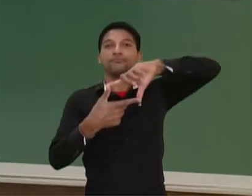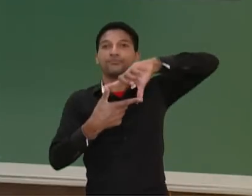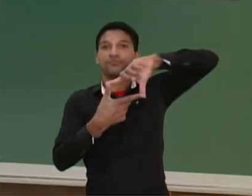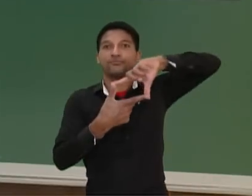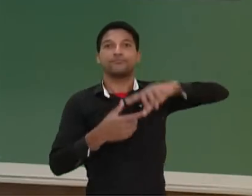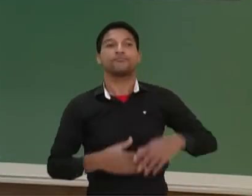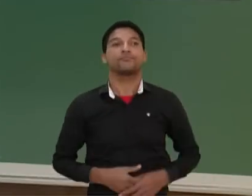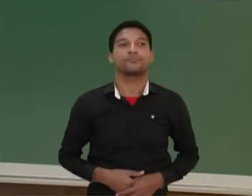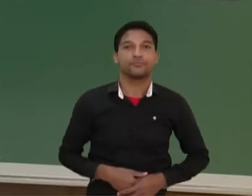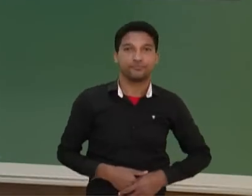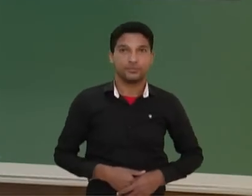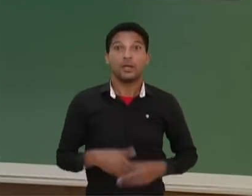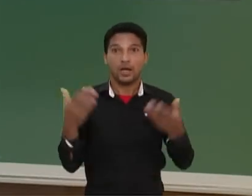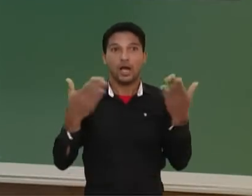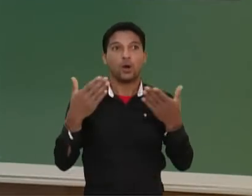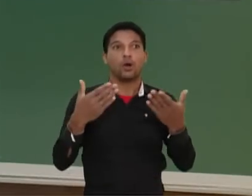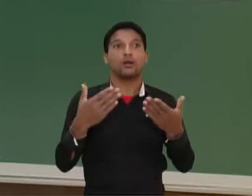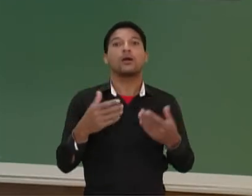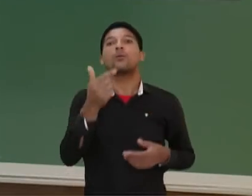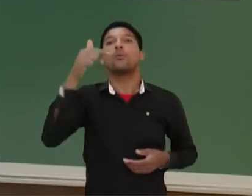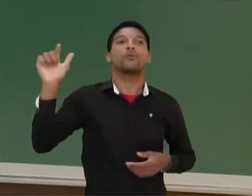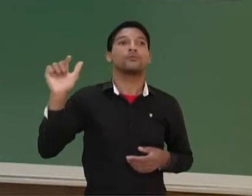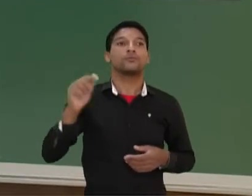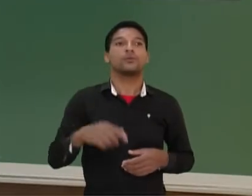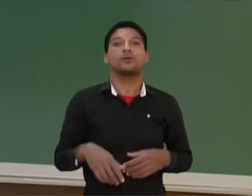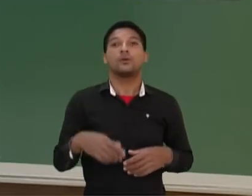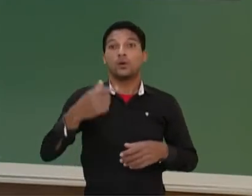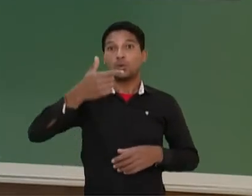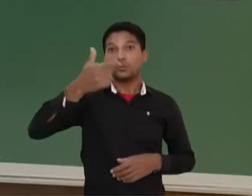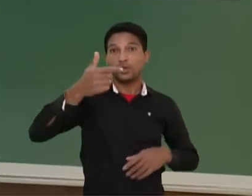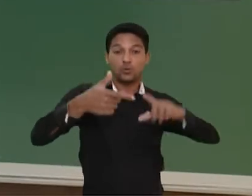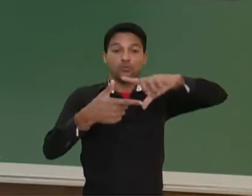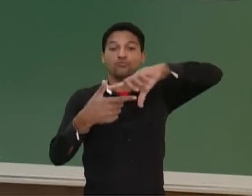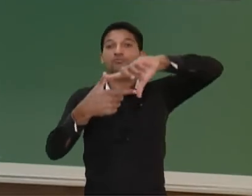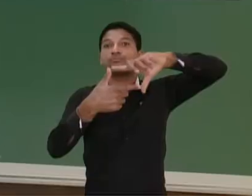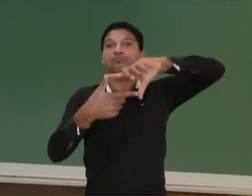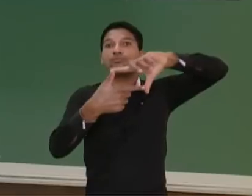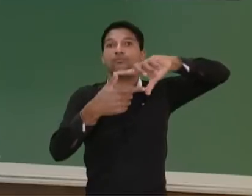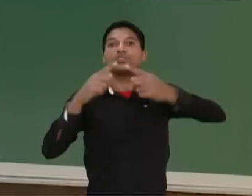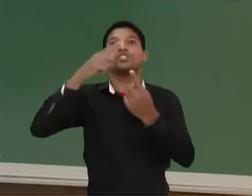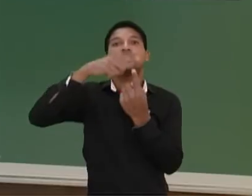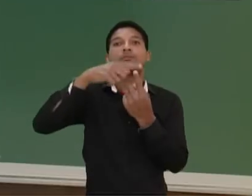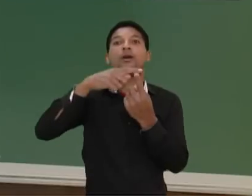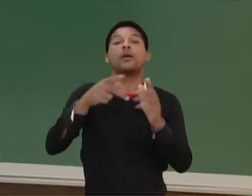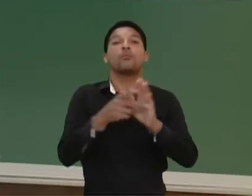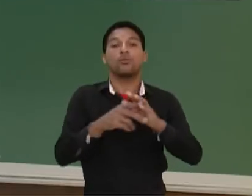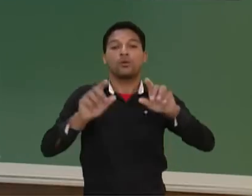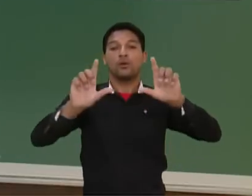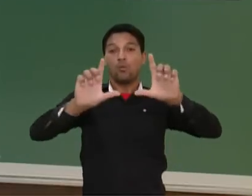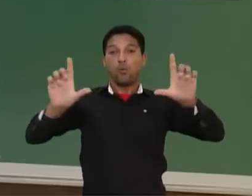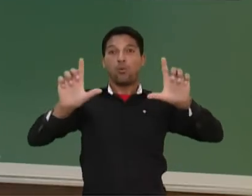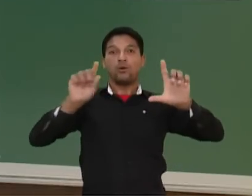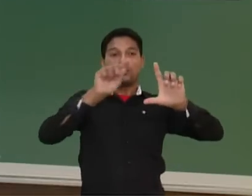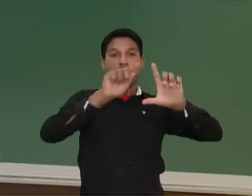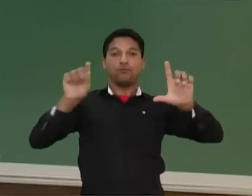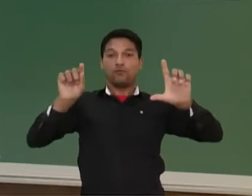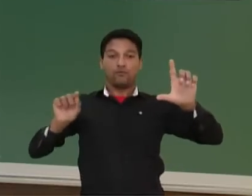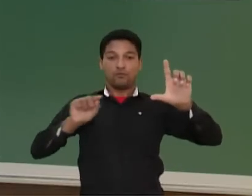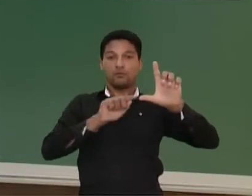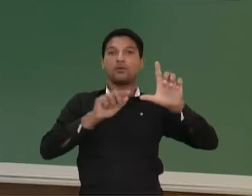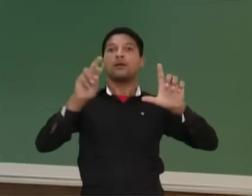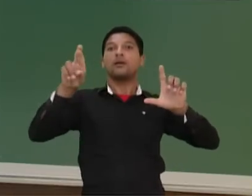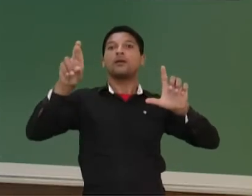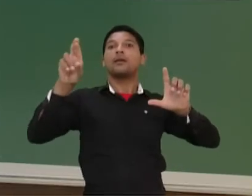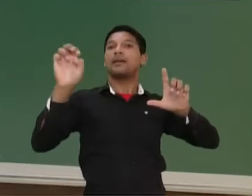Feita essa anotação, vamos para o segundo tipo. O segundo tipo ele é bem conhecido de vocês, é o retângulo. O retângulo ele é um